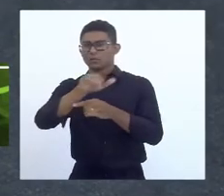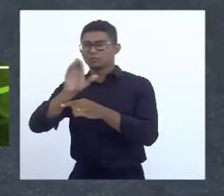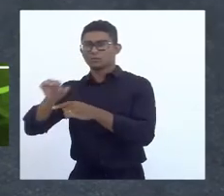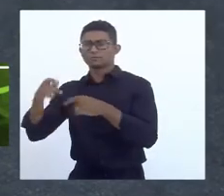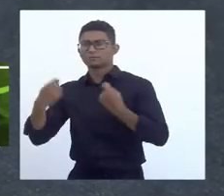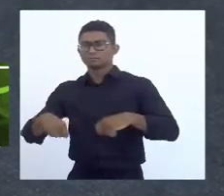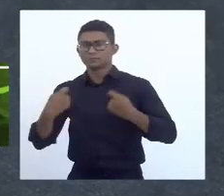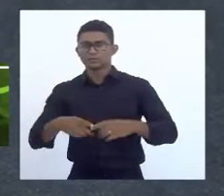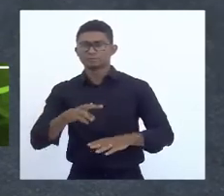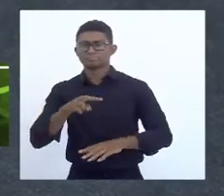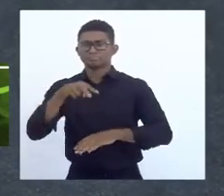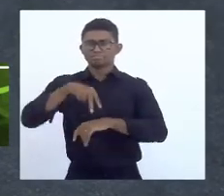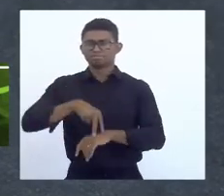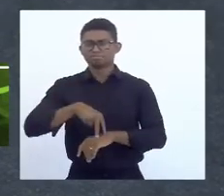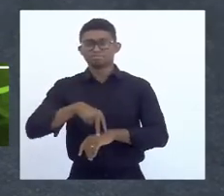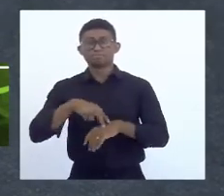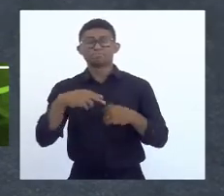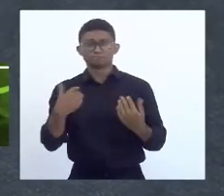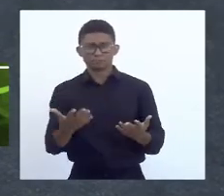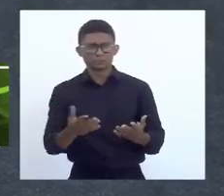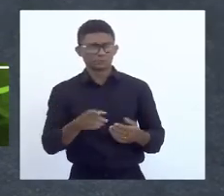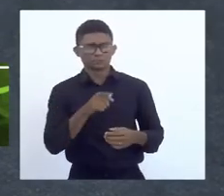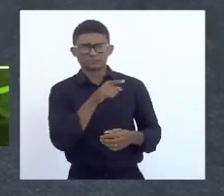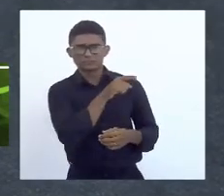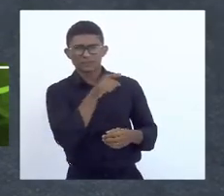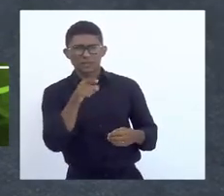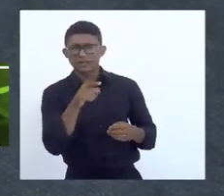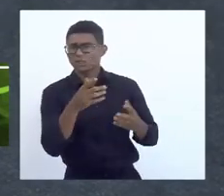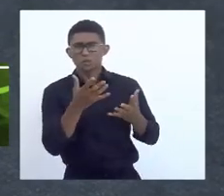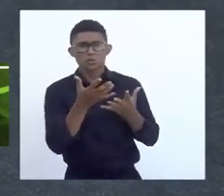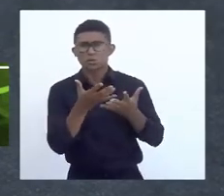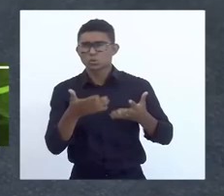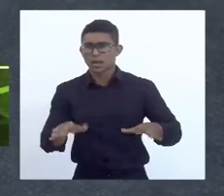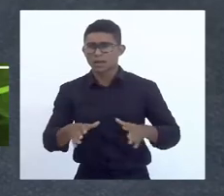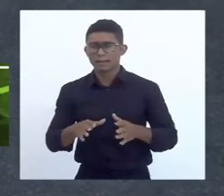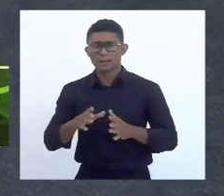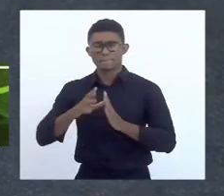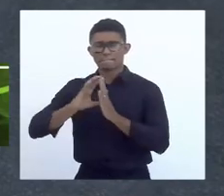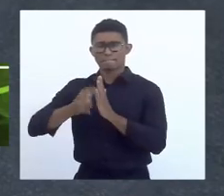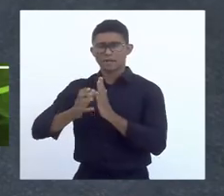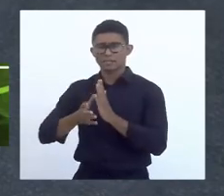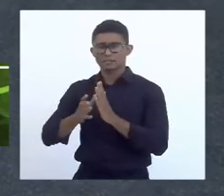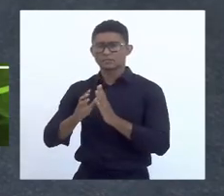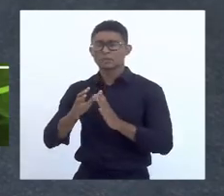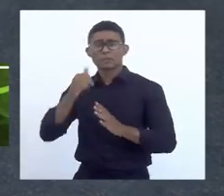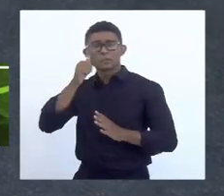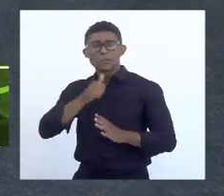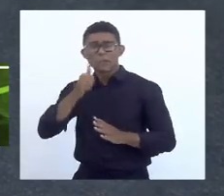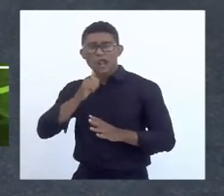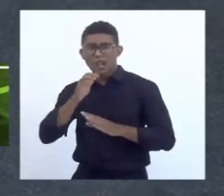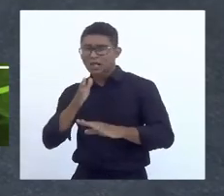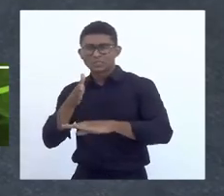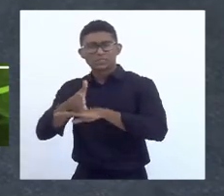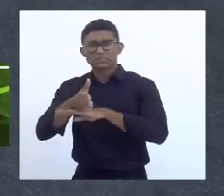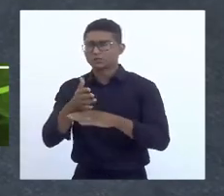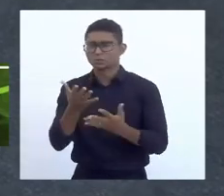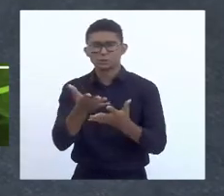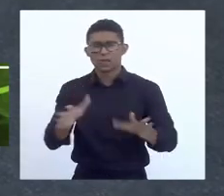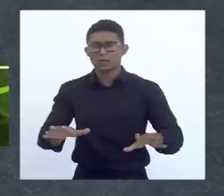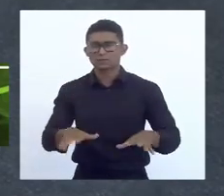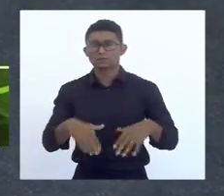também quer negar a viabilidade dos partidos políticos e da participação política das mulheres.